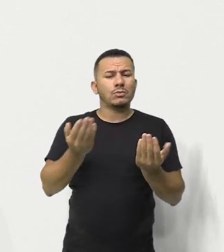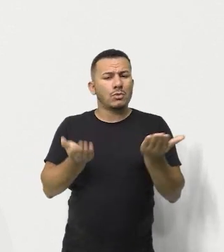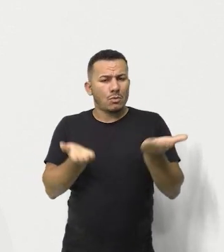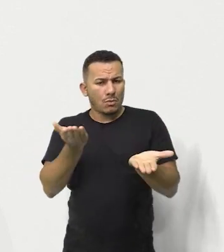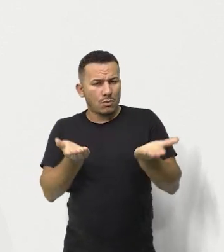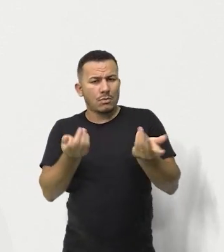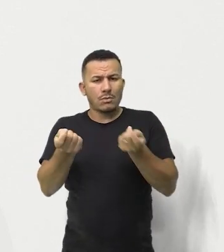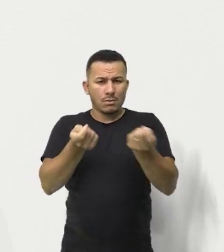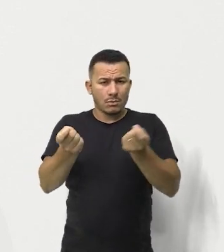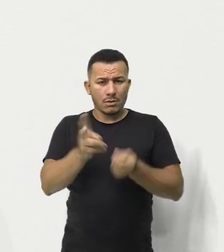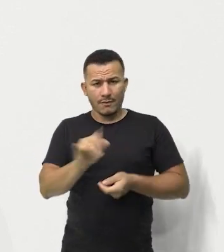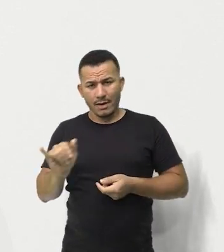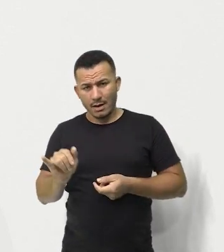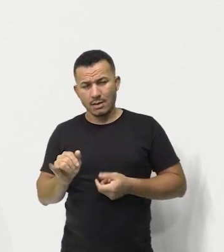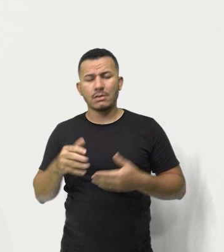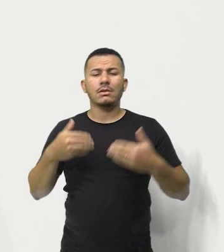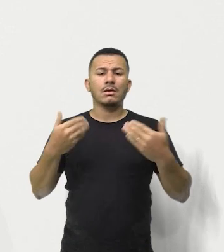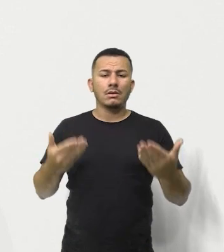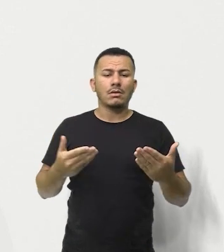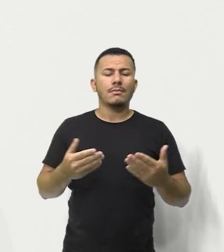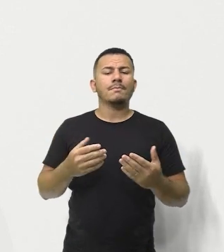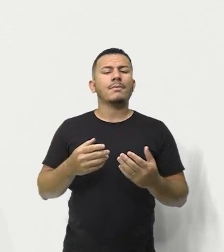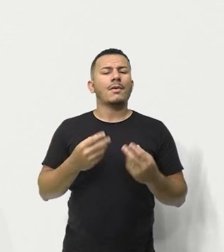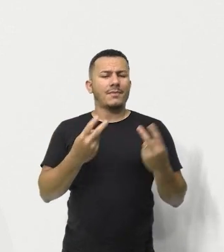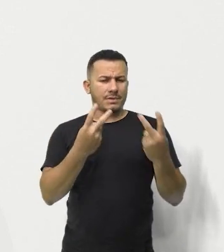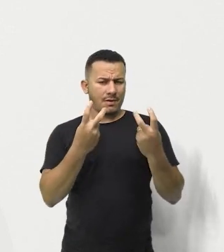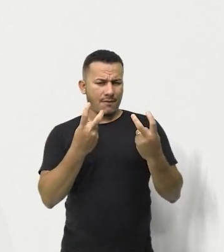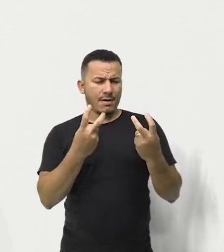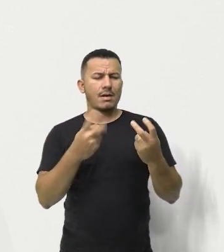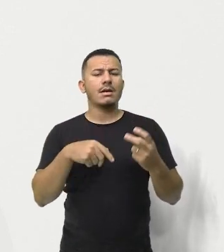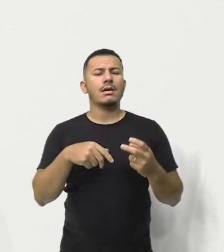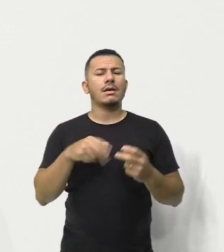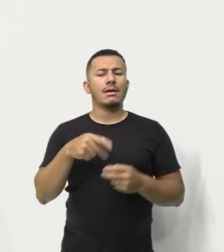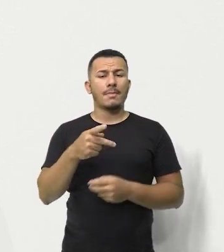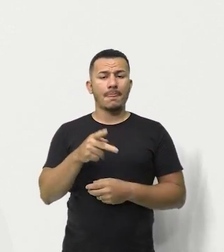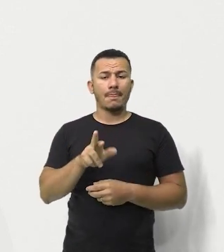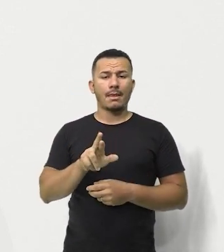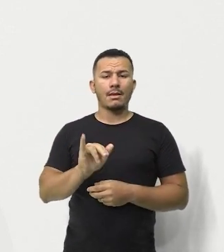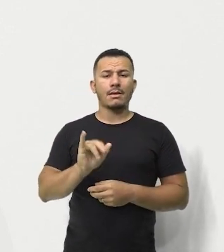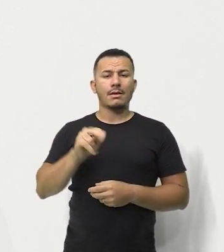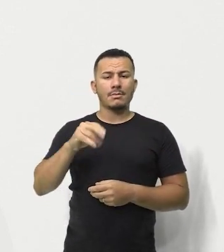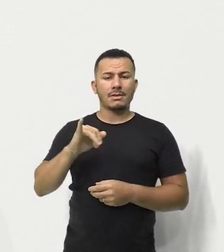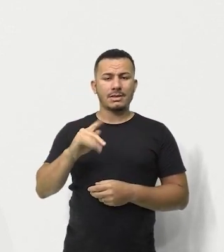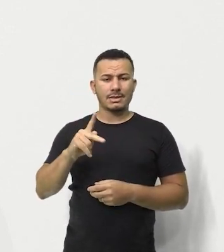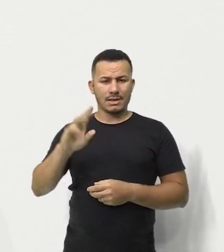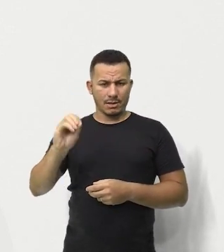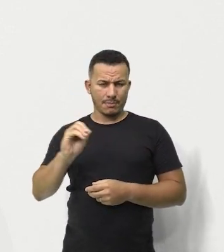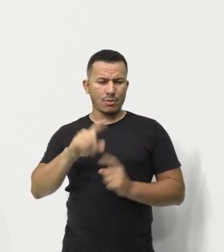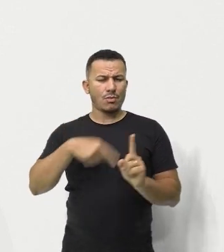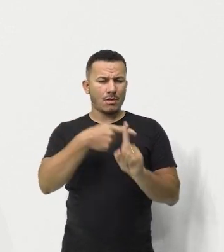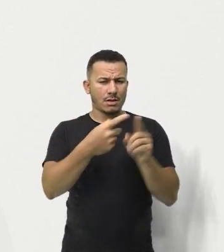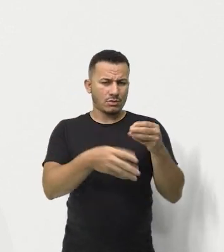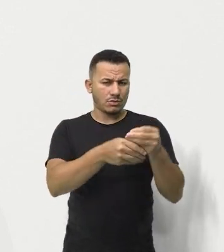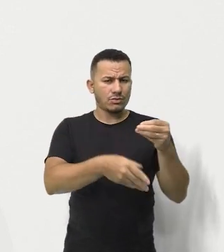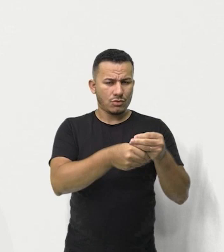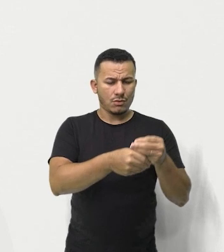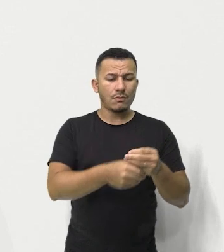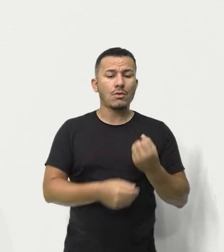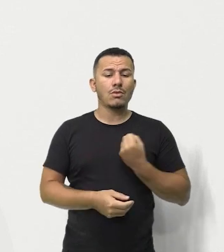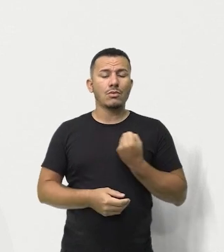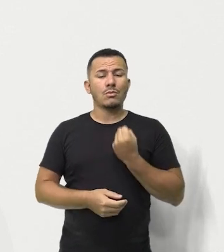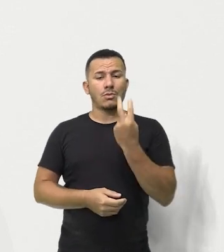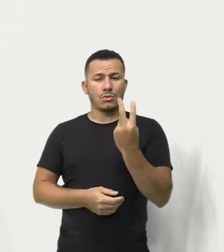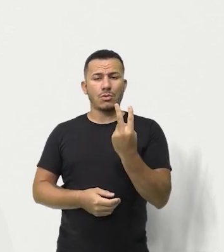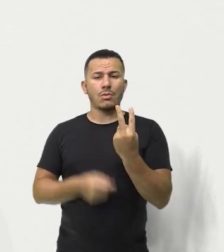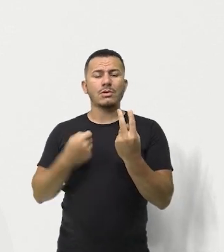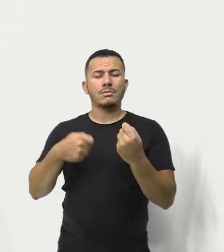fique equilibrada. Então, se nós observarmos pelo princípio aditivo, este 2 aqui, pessoal, ele